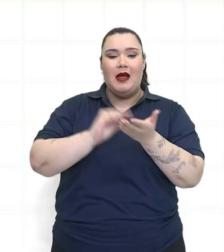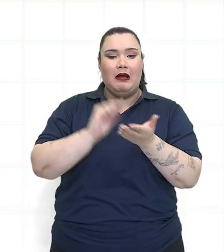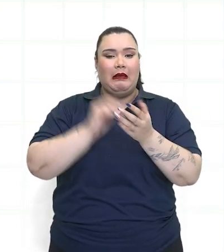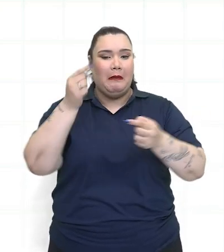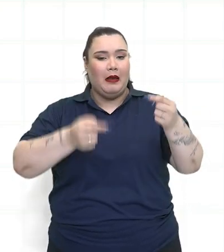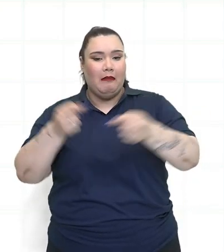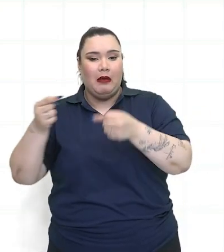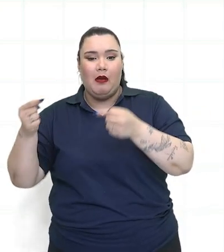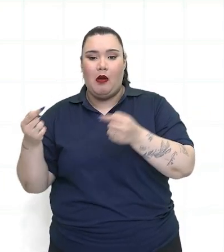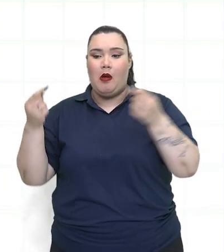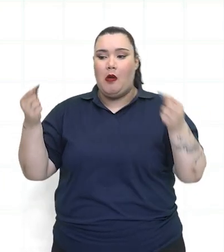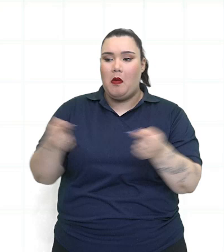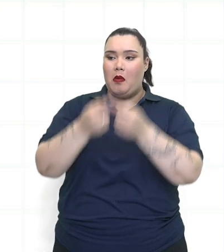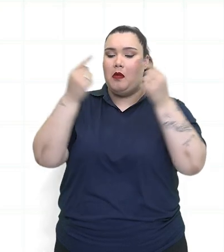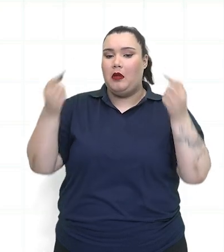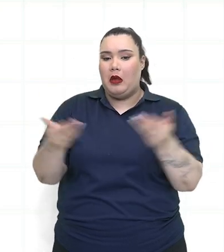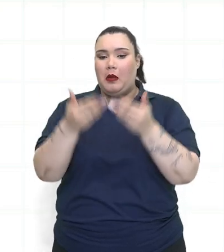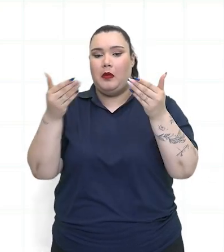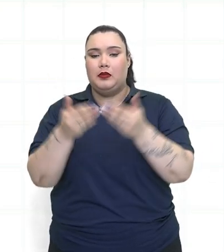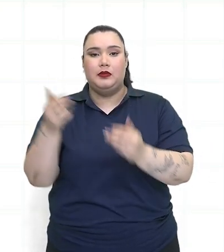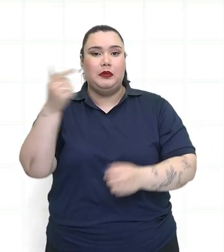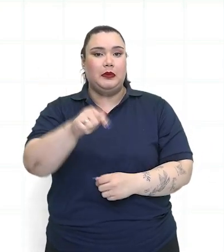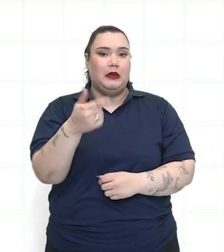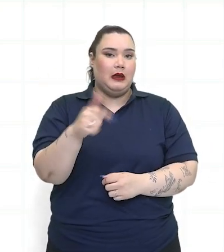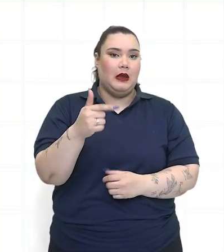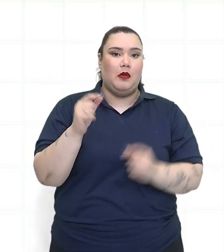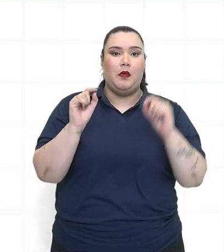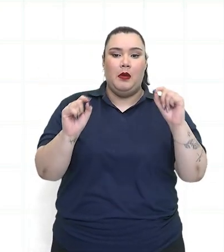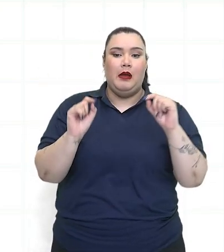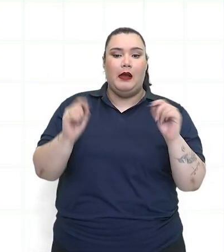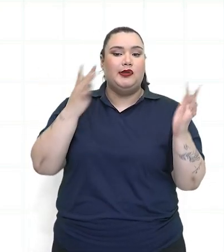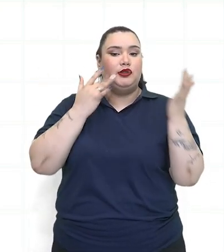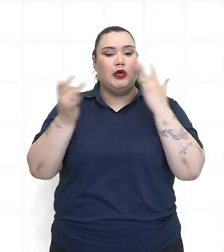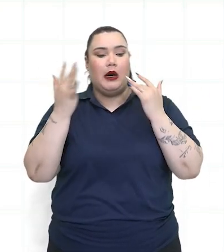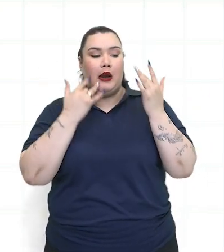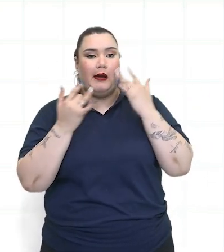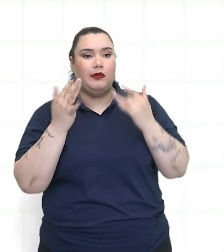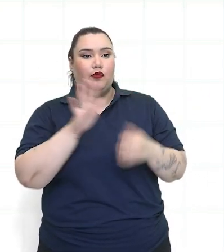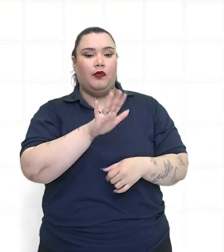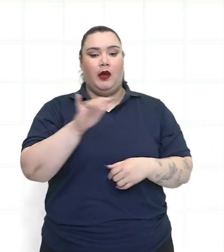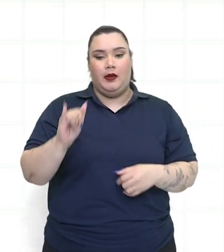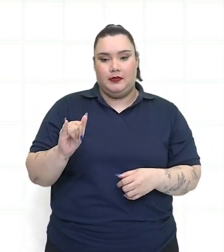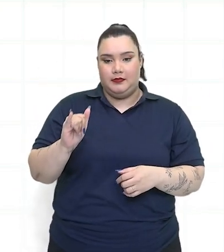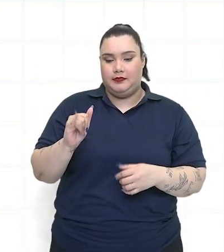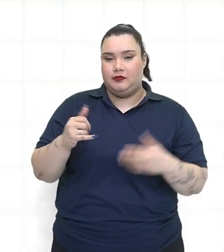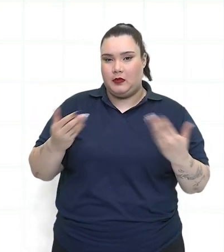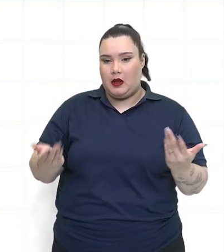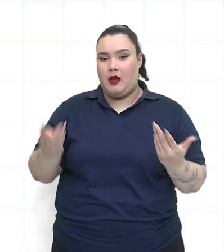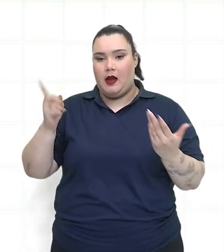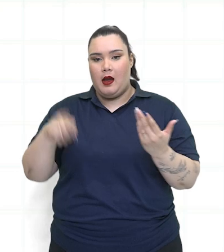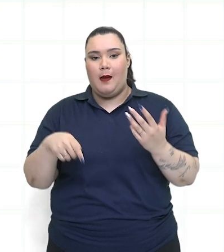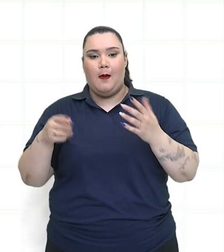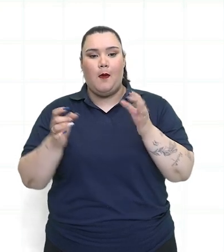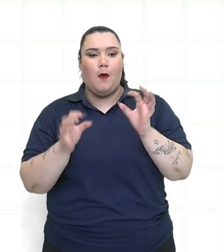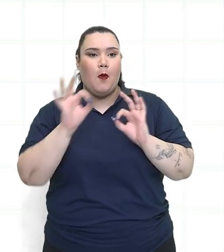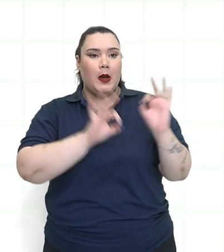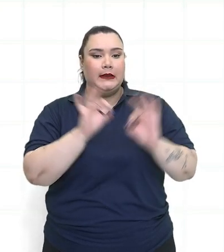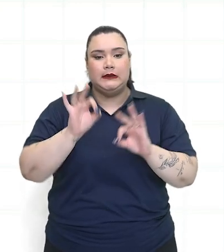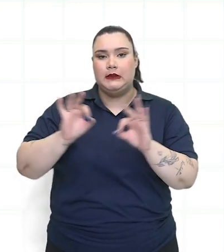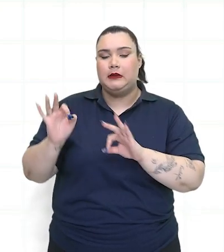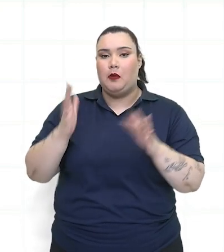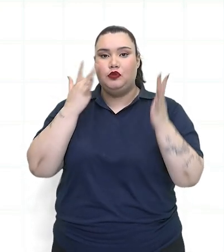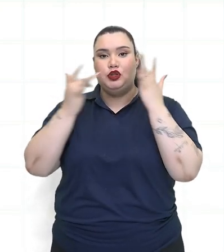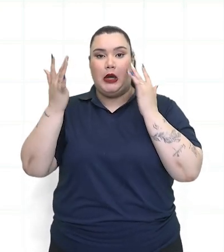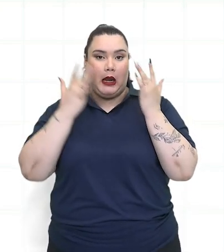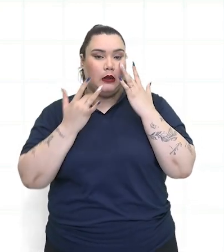chegavam a um acordo sobre quem faria o que na peça. Olha aí, então estavam montando uma peça teatral,